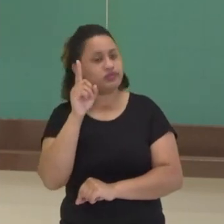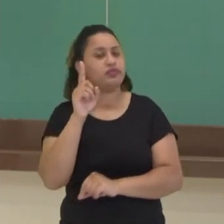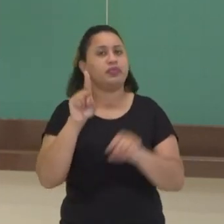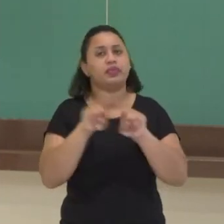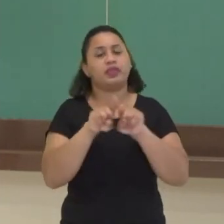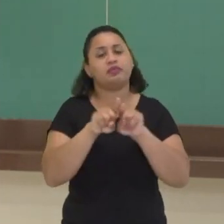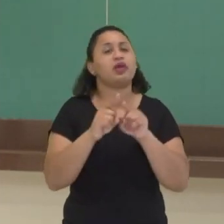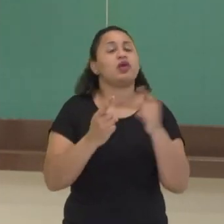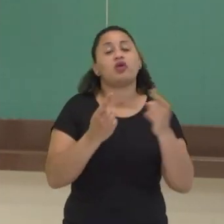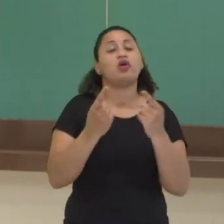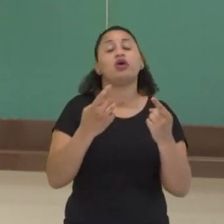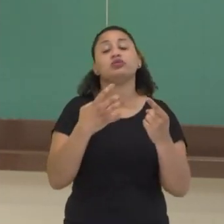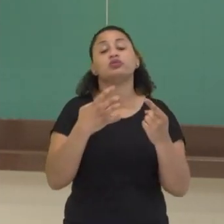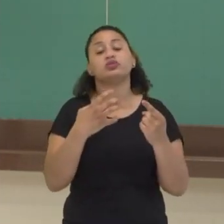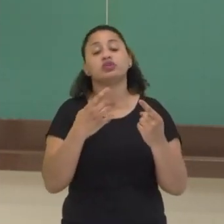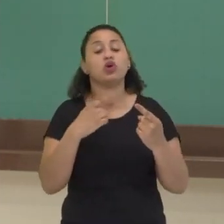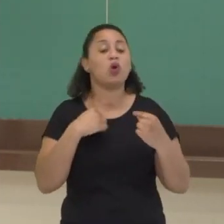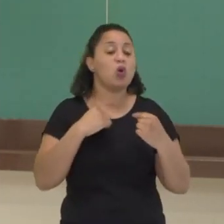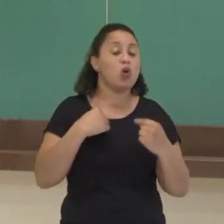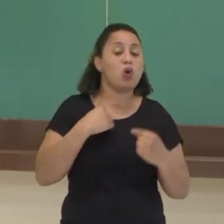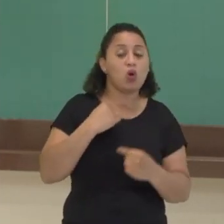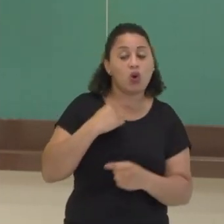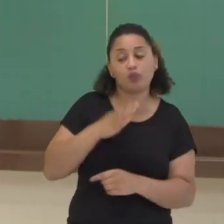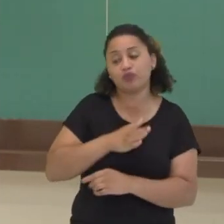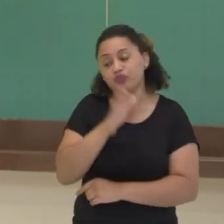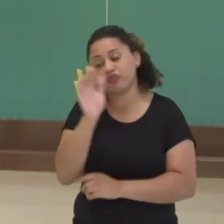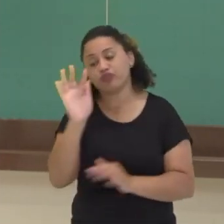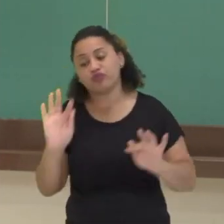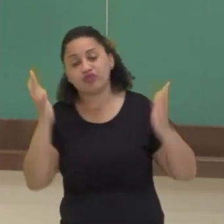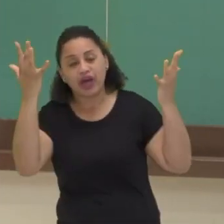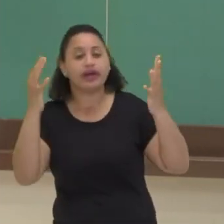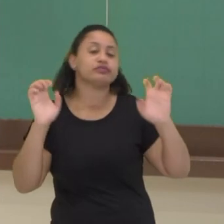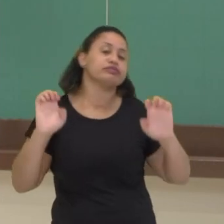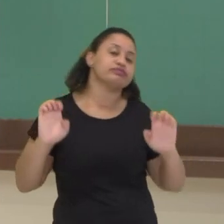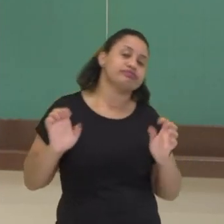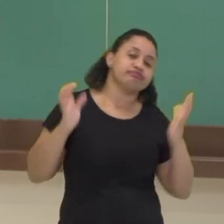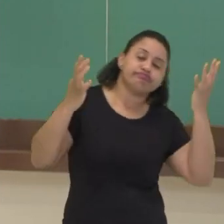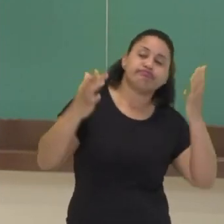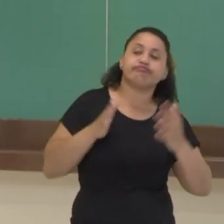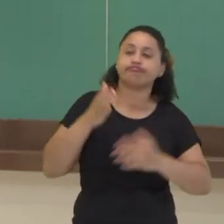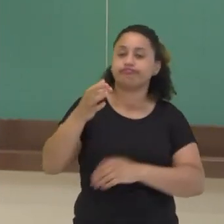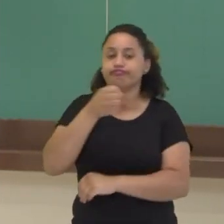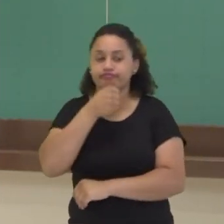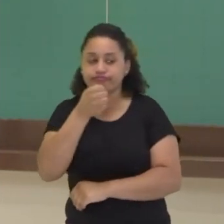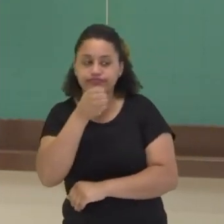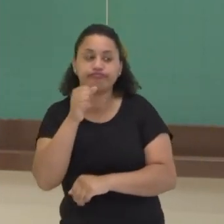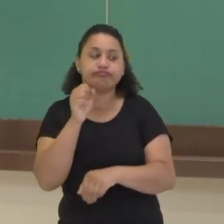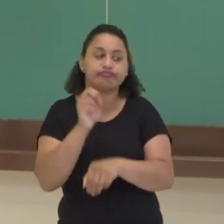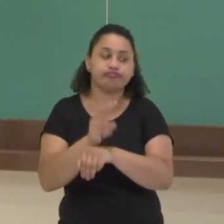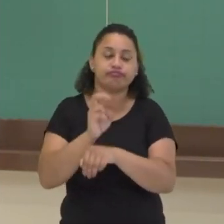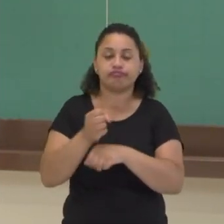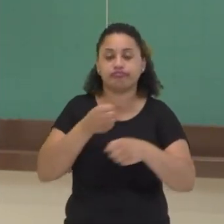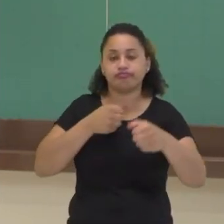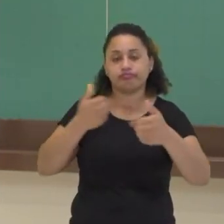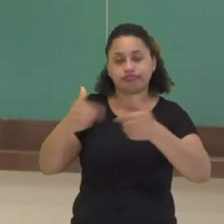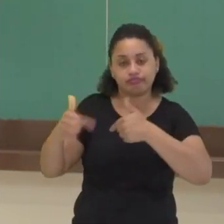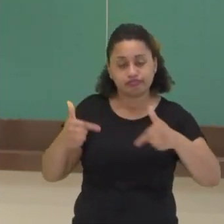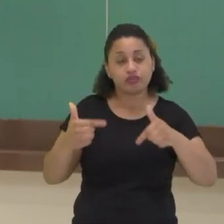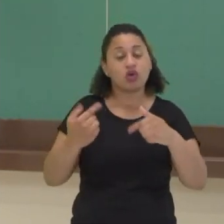que com tanto o esquema ou quanto diretamente usando o princípio multiplicativo, eu chego no